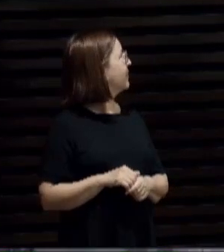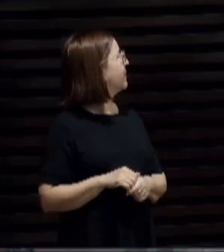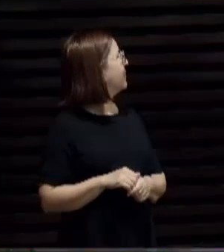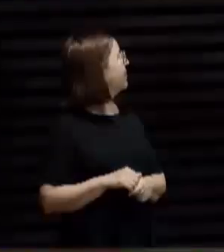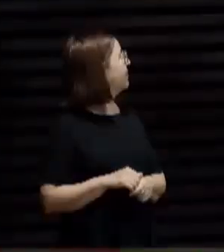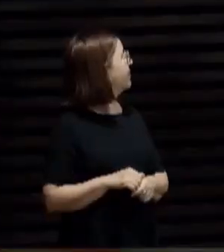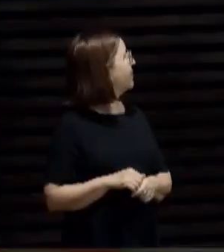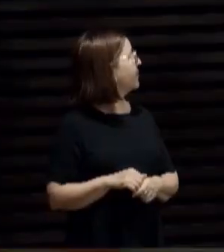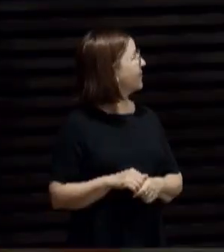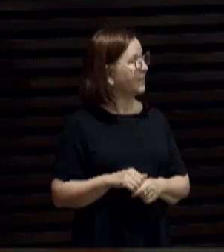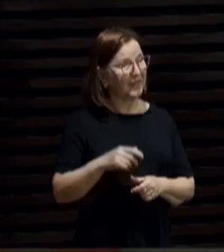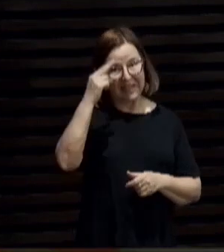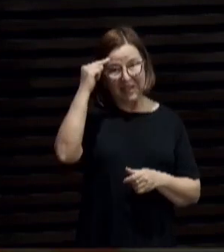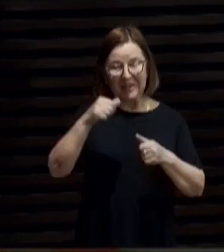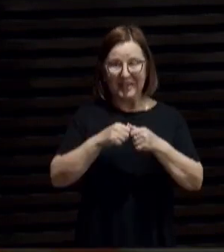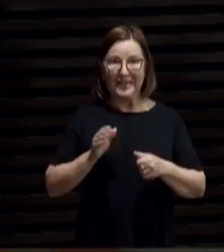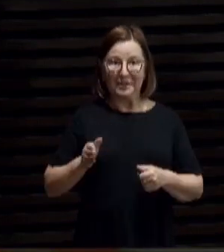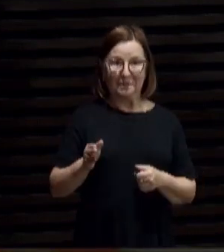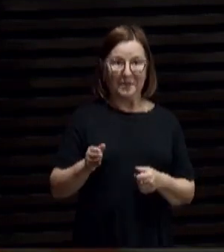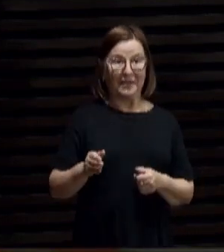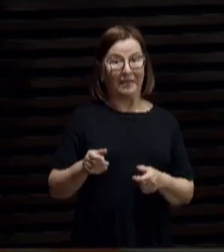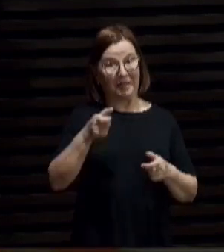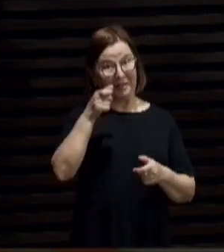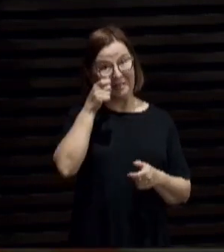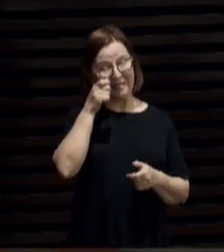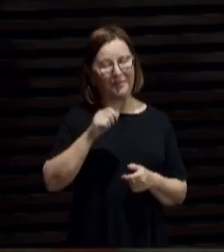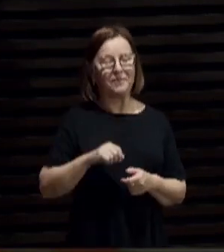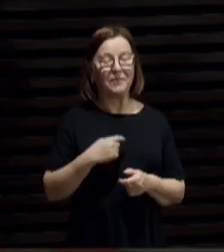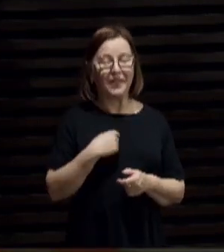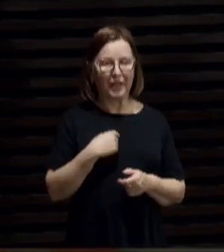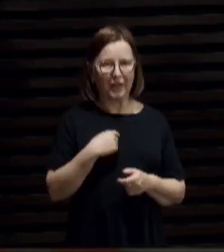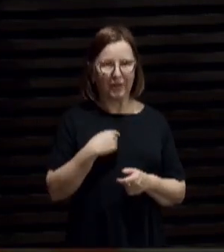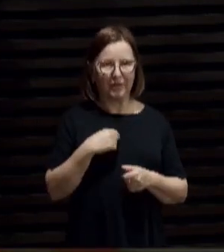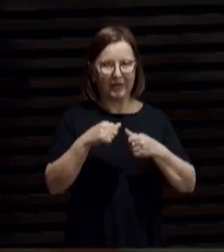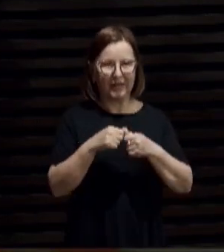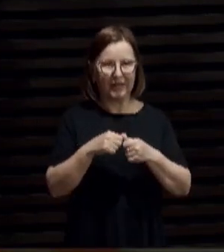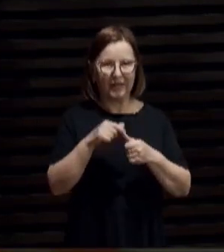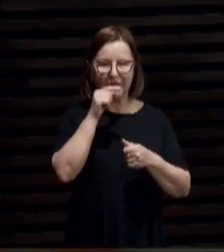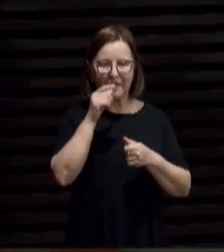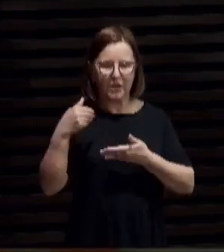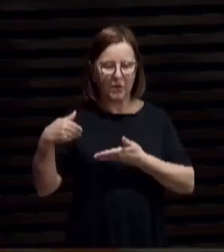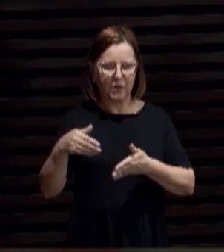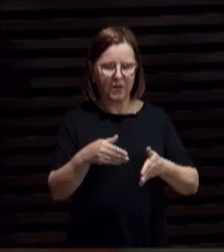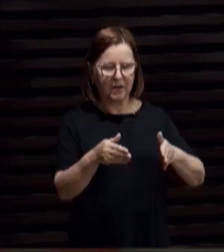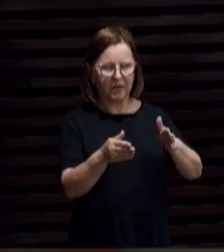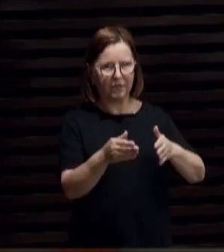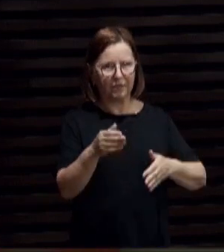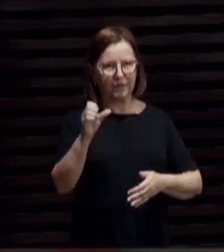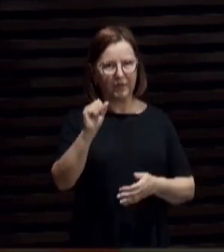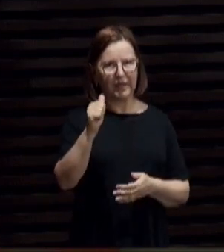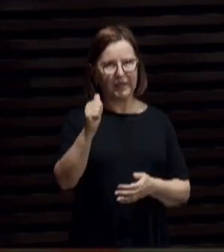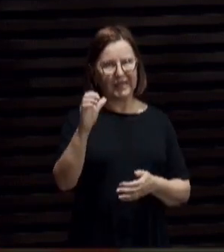A história desse peixe é muito interessante. Eu estava lá no Rio, São